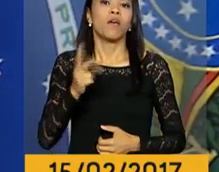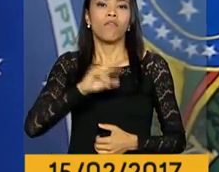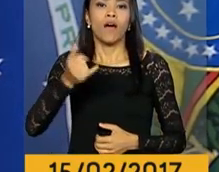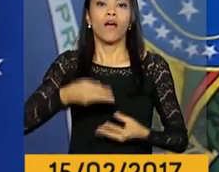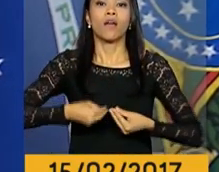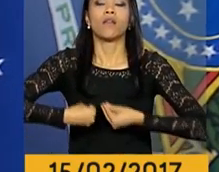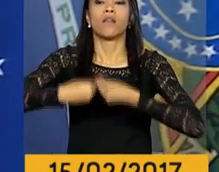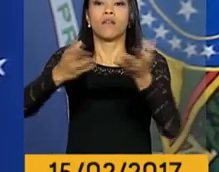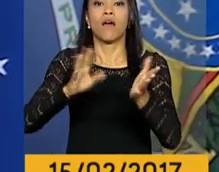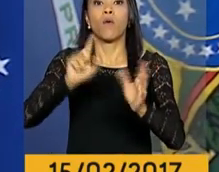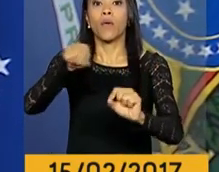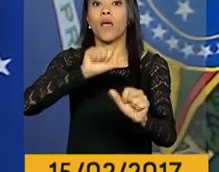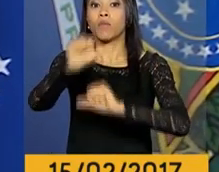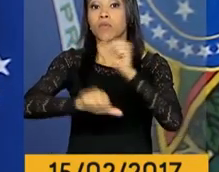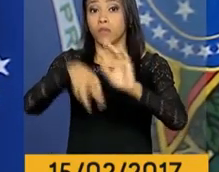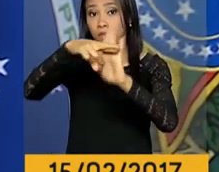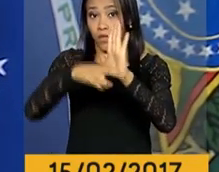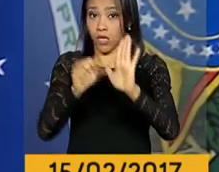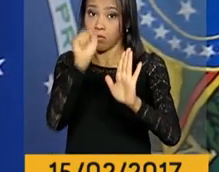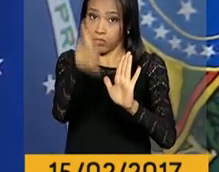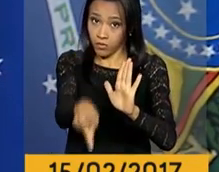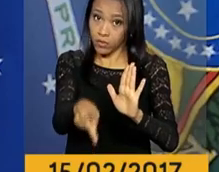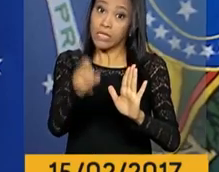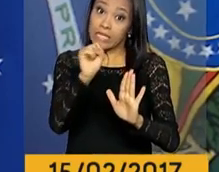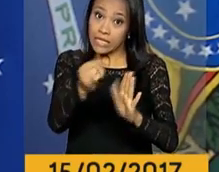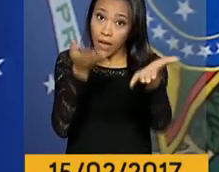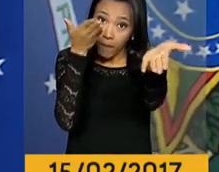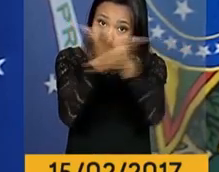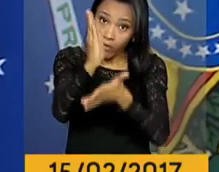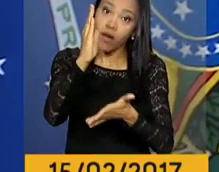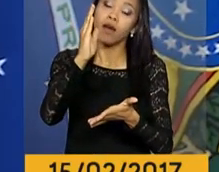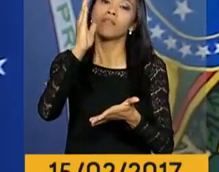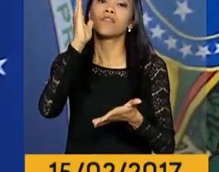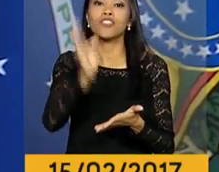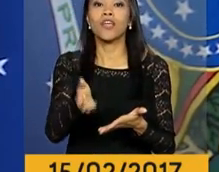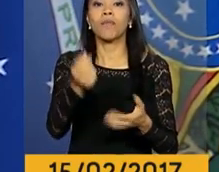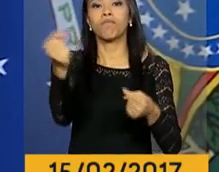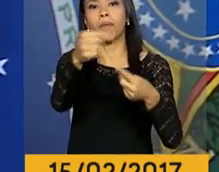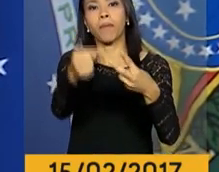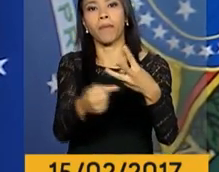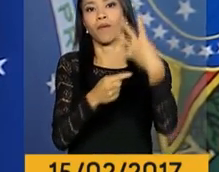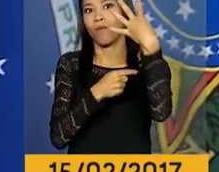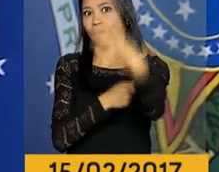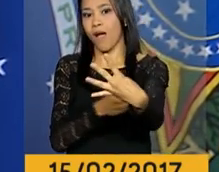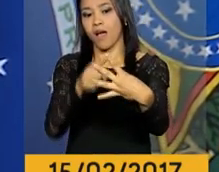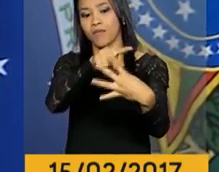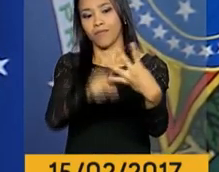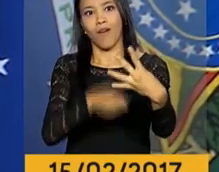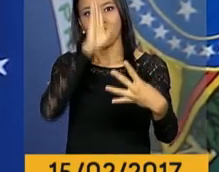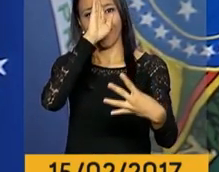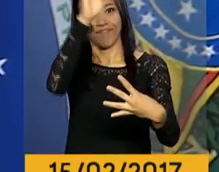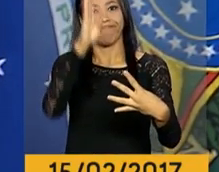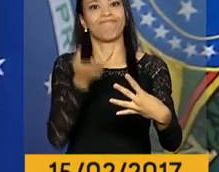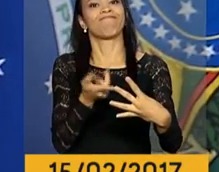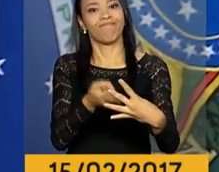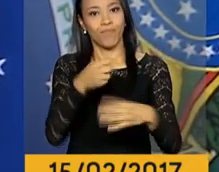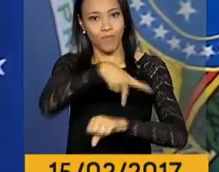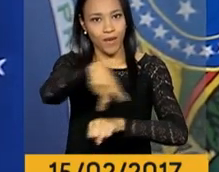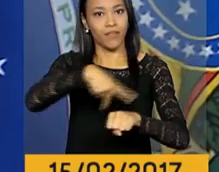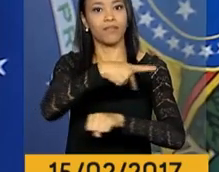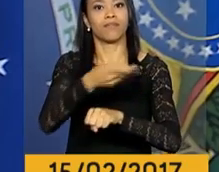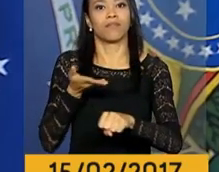fará tramitar a reforma da previdência e se aprovada, já terão sido aprovadas pelo menos quatro reformas fundamentais para o país, a